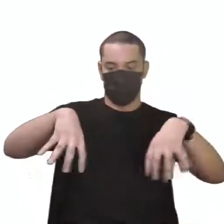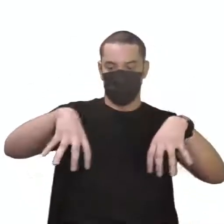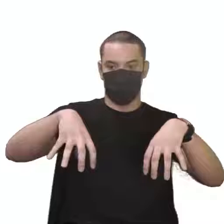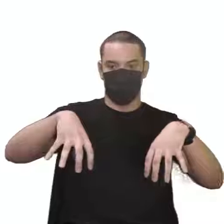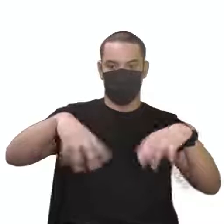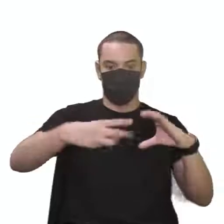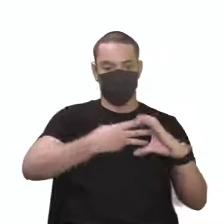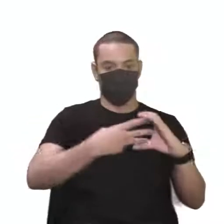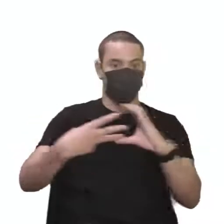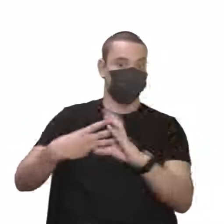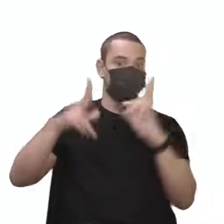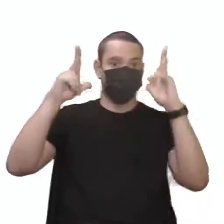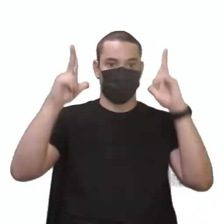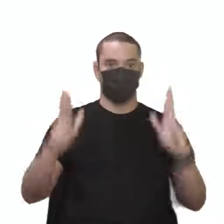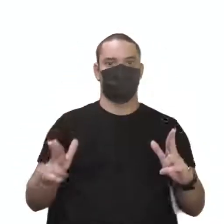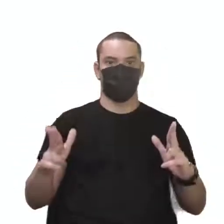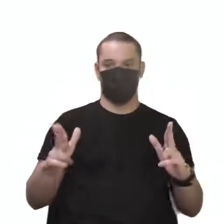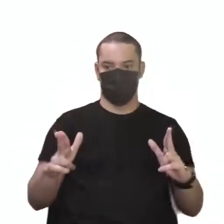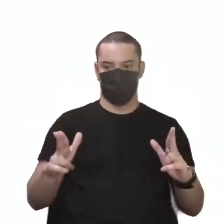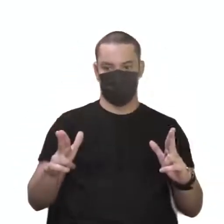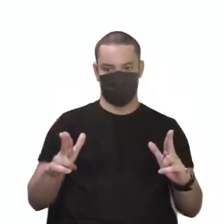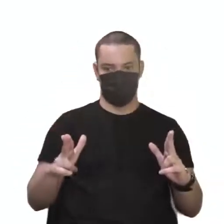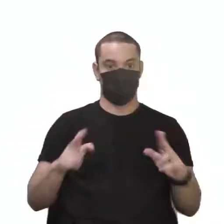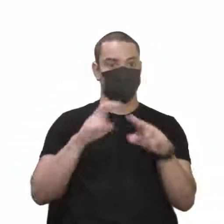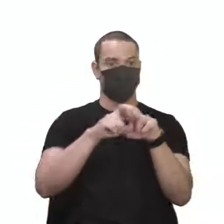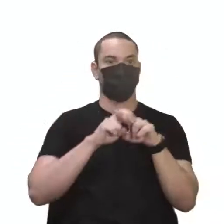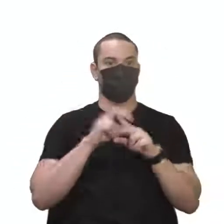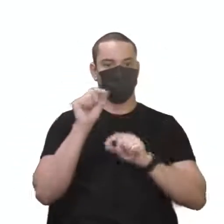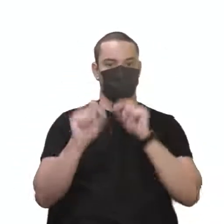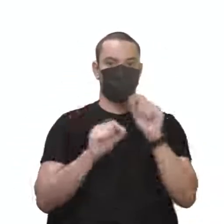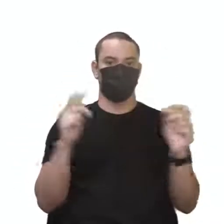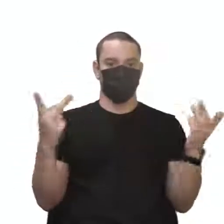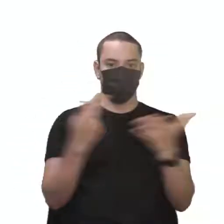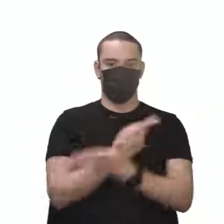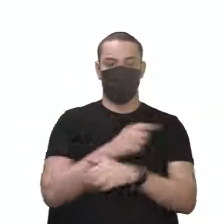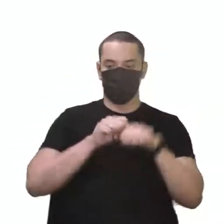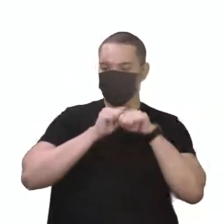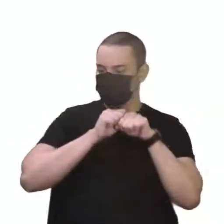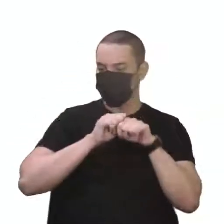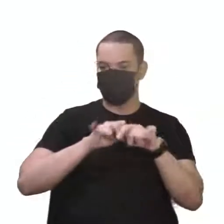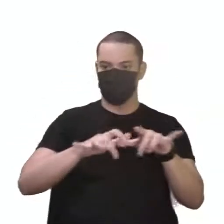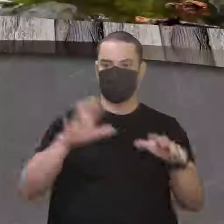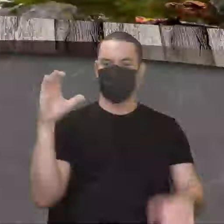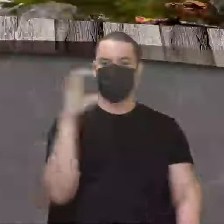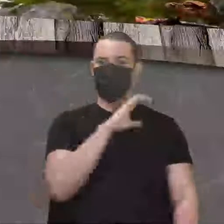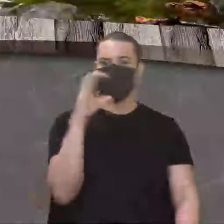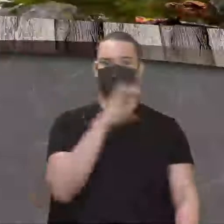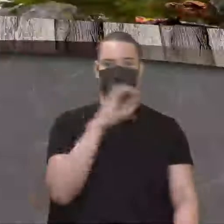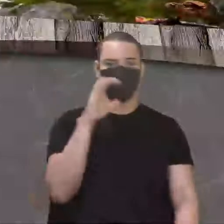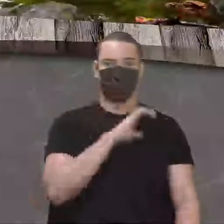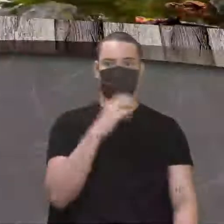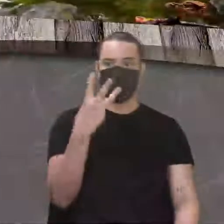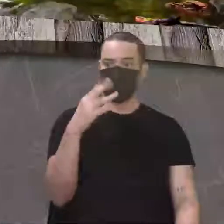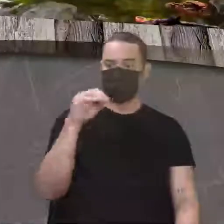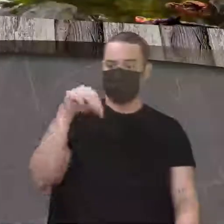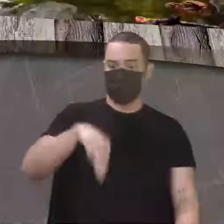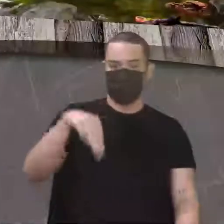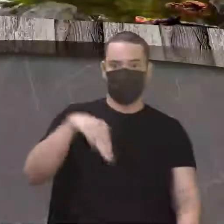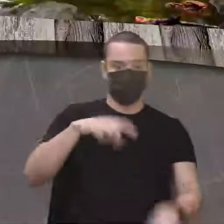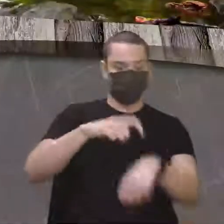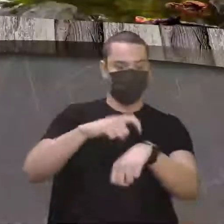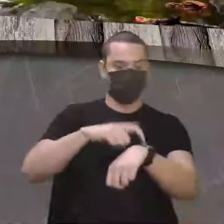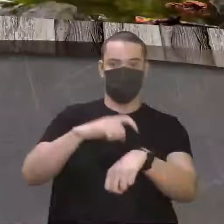são idênticas, tá bom? Então, é um organismo que se multiplica, se reproduz rapidamente. Em 30